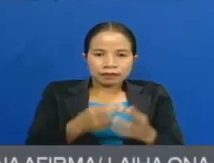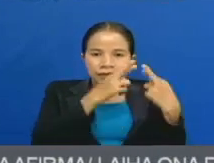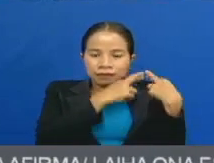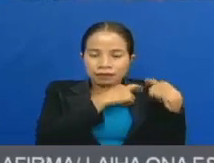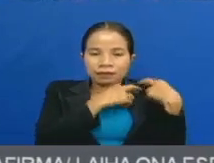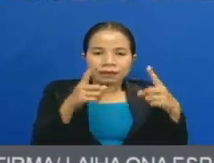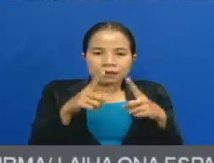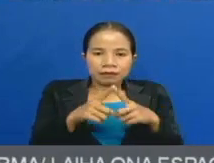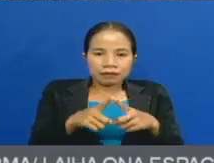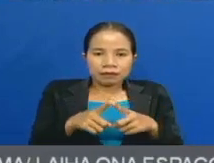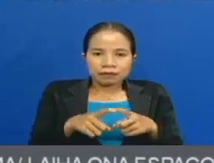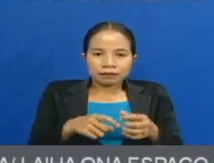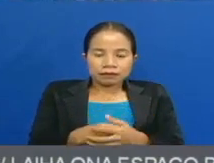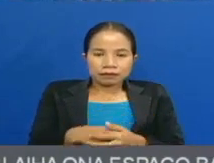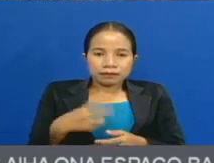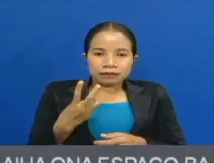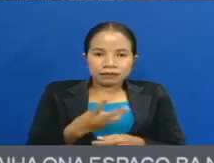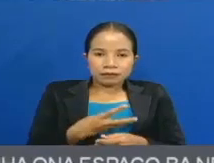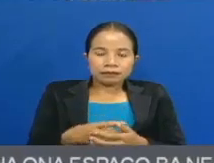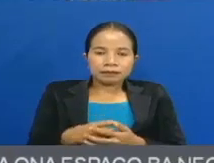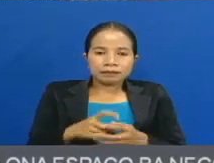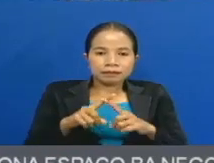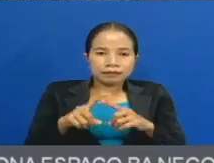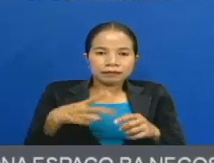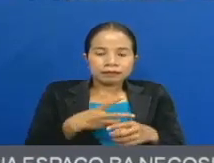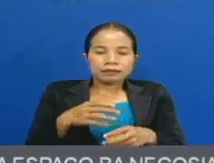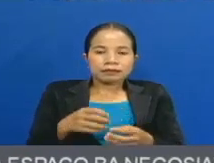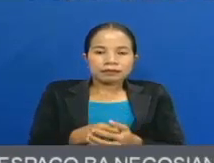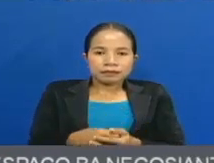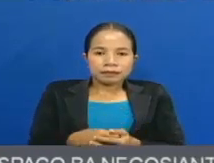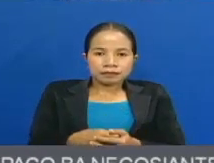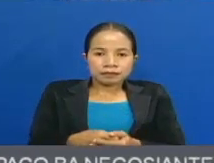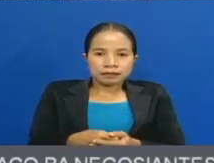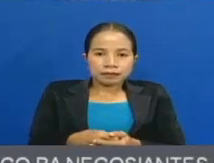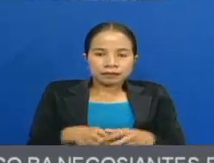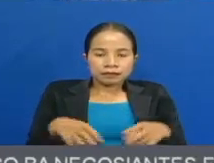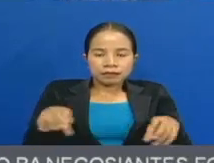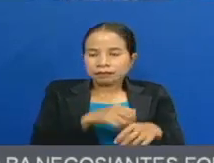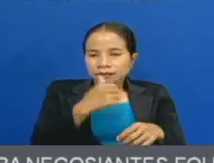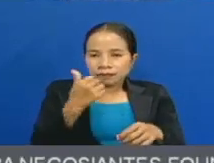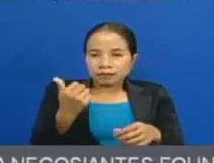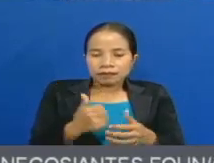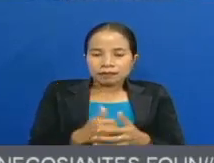responsabilização para recursos e tem, mas ir na bem e tem uma simulação possível. E então,